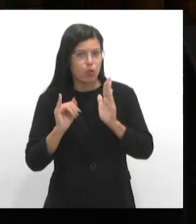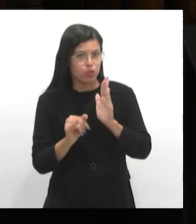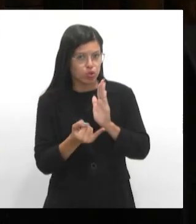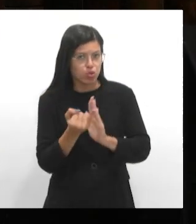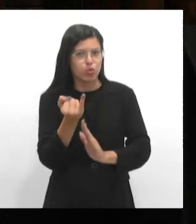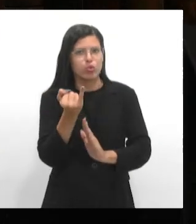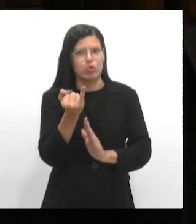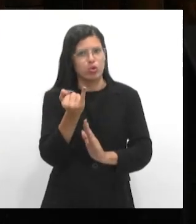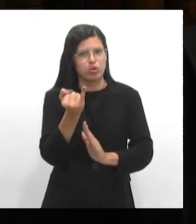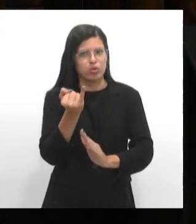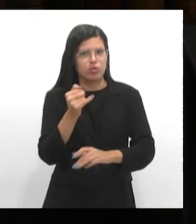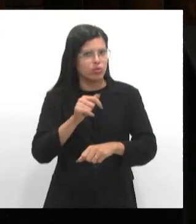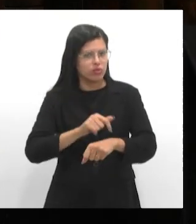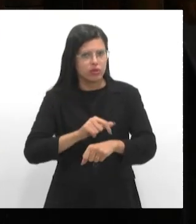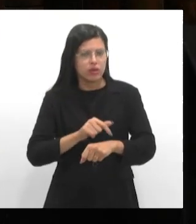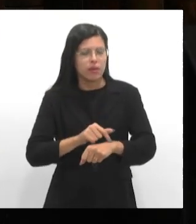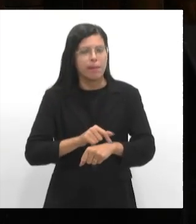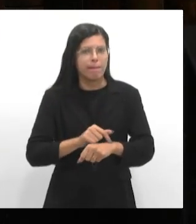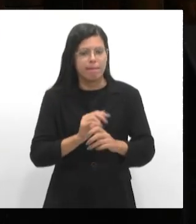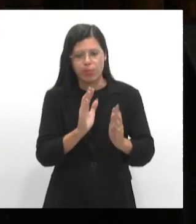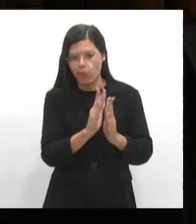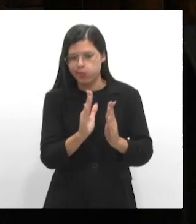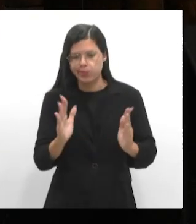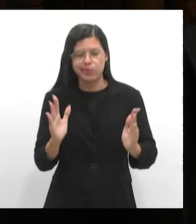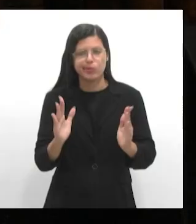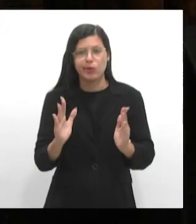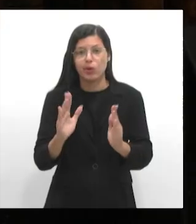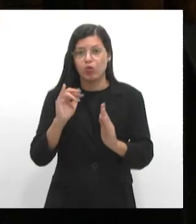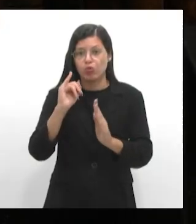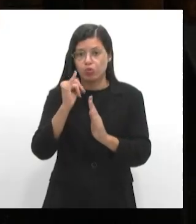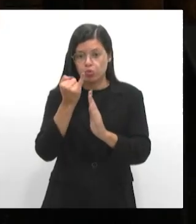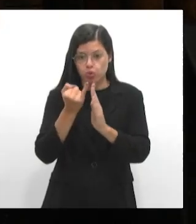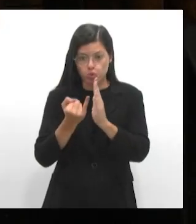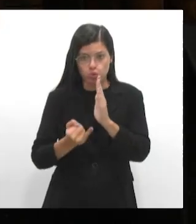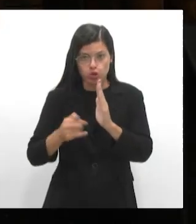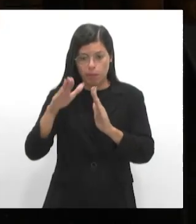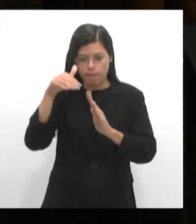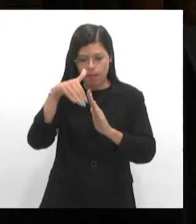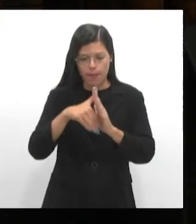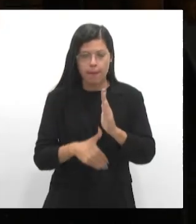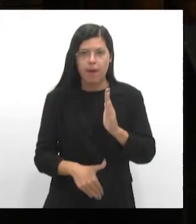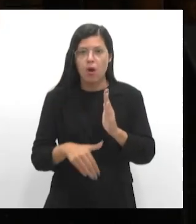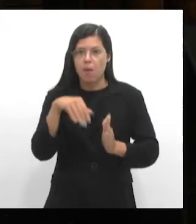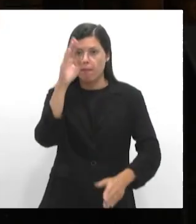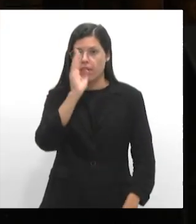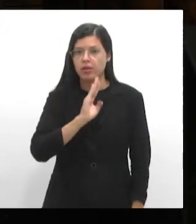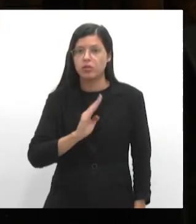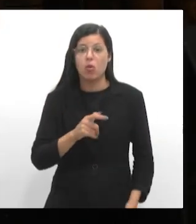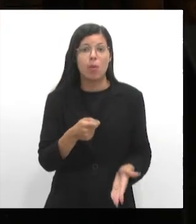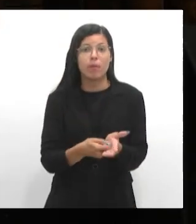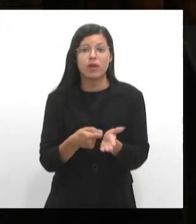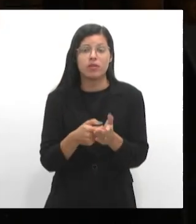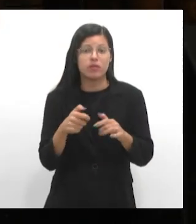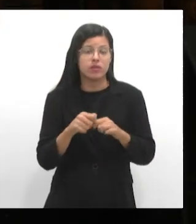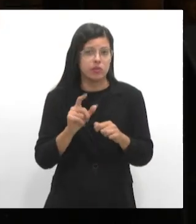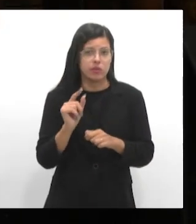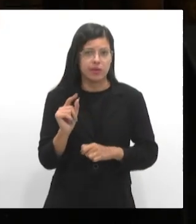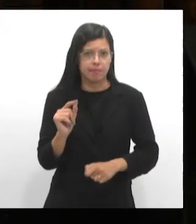de tempo. E quando os juros caem lá, o Brasil é obrigado a fazer o quê?